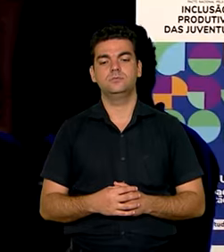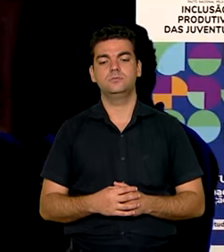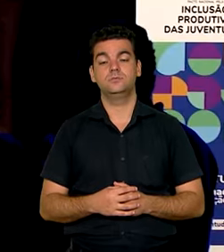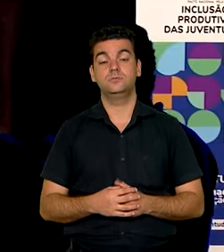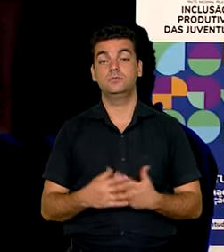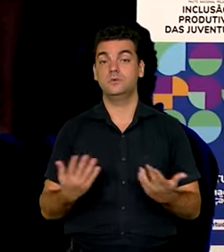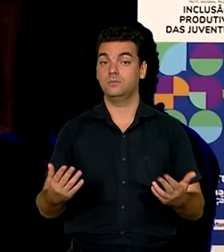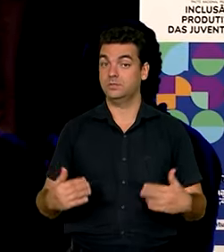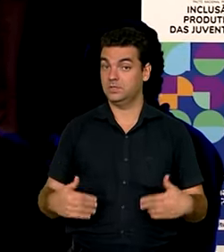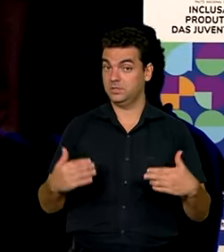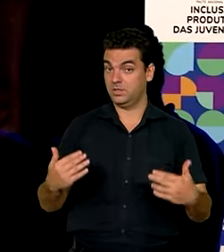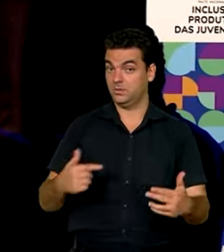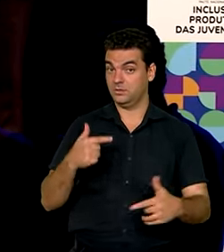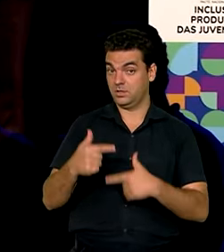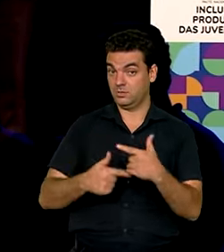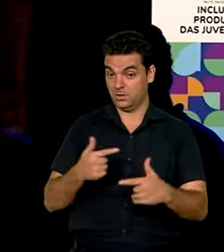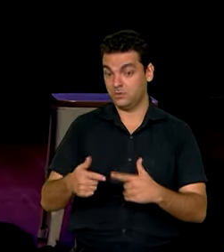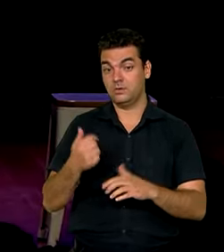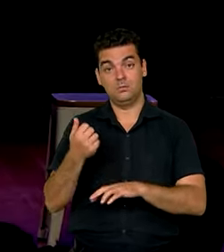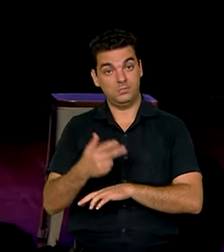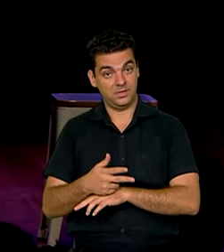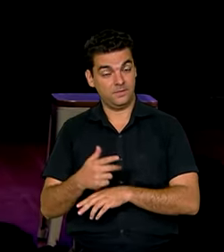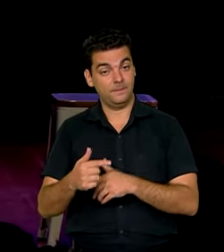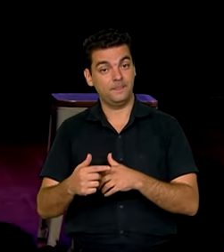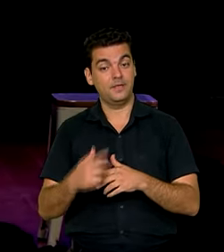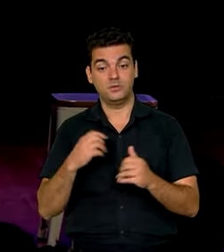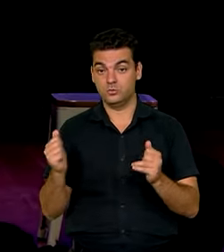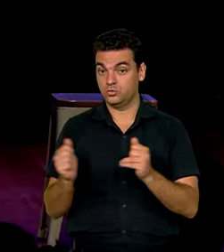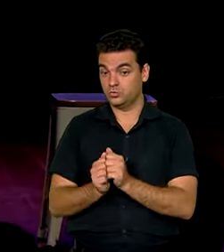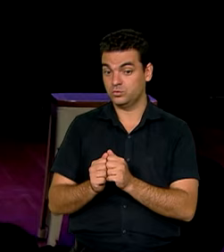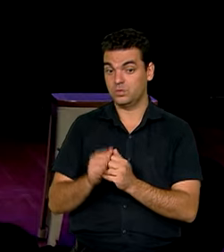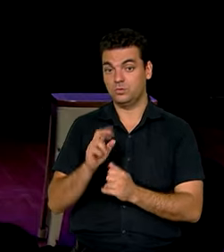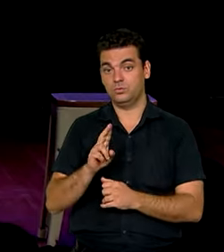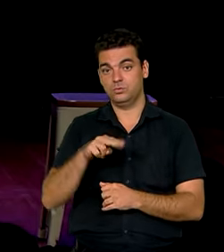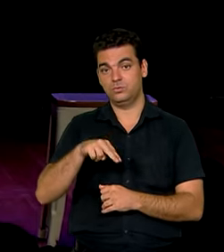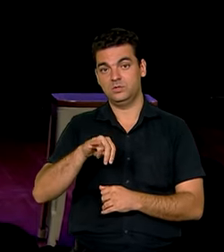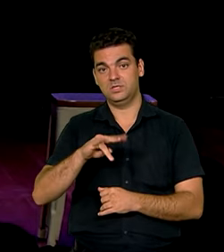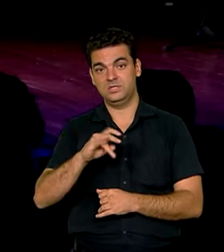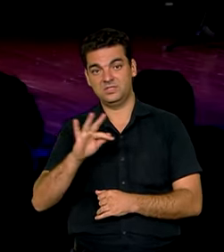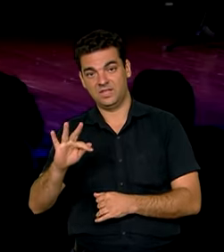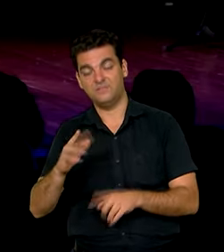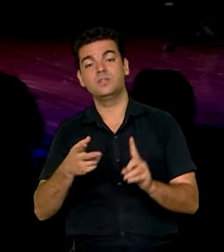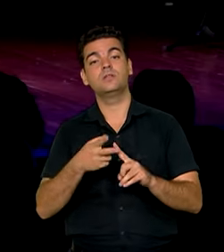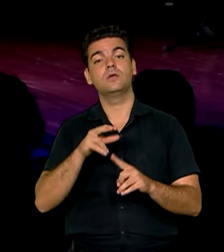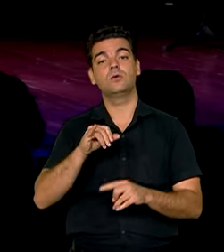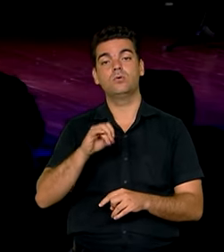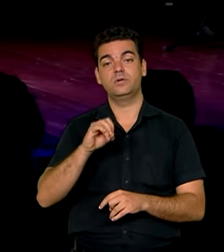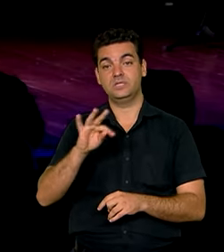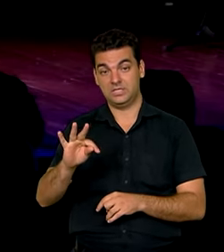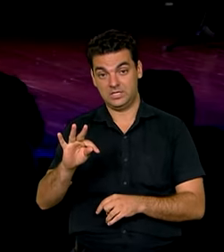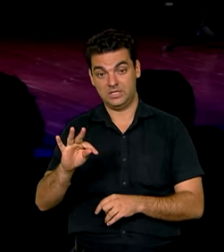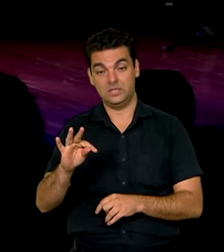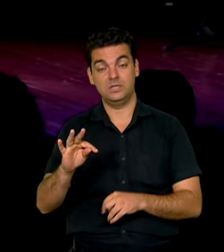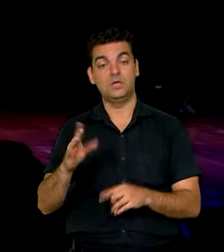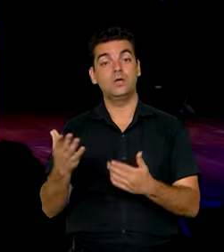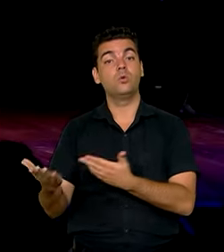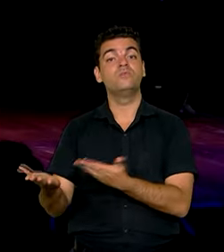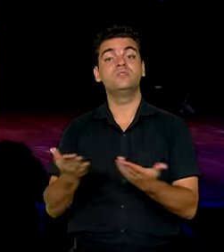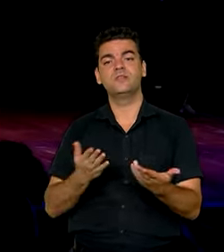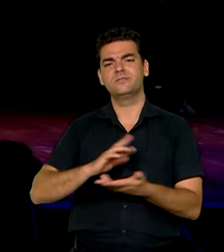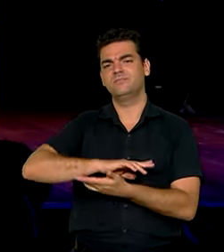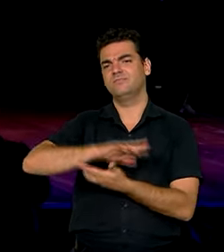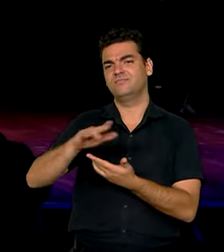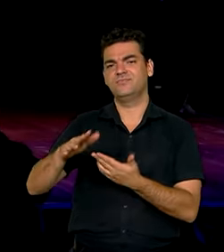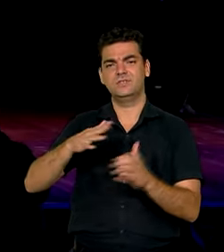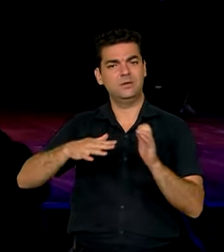O Ministério do Trabalho e Emprego se uniu à Unicef e à OIT e juntos convidaram